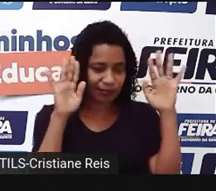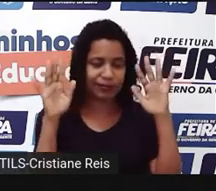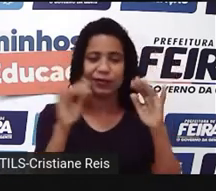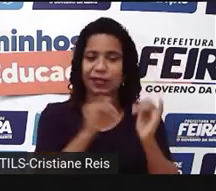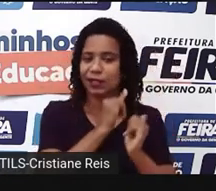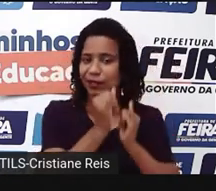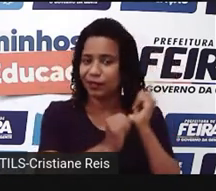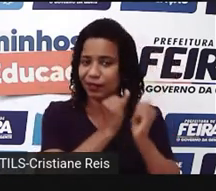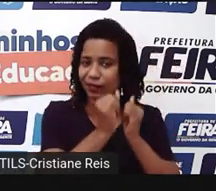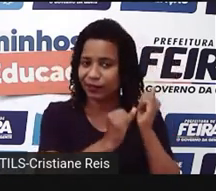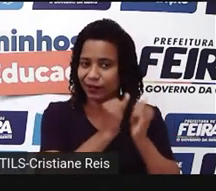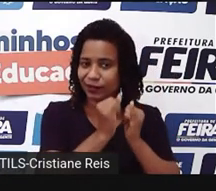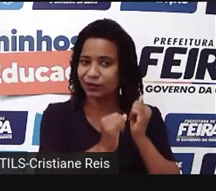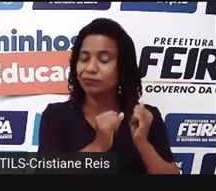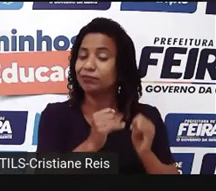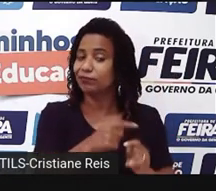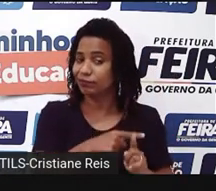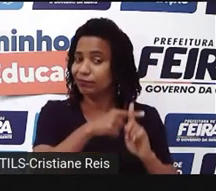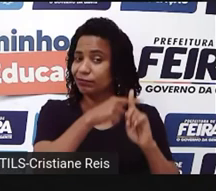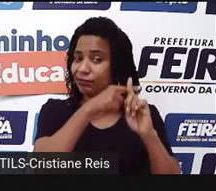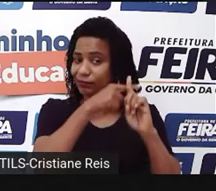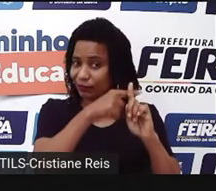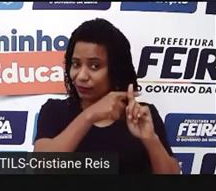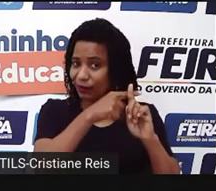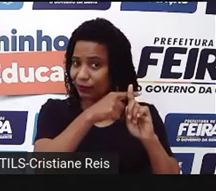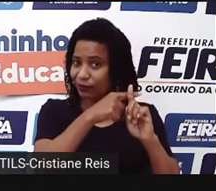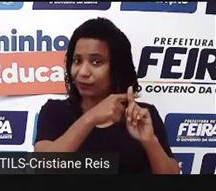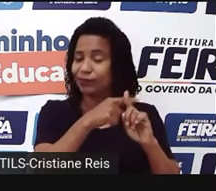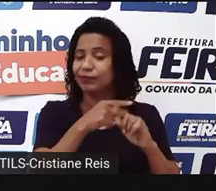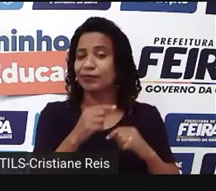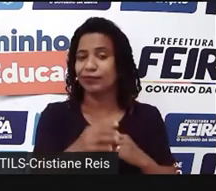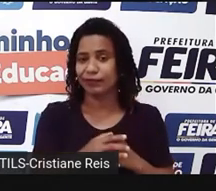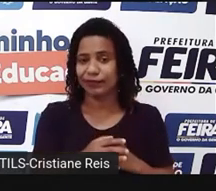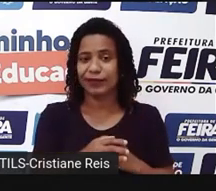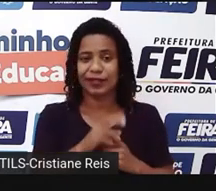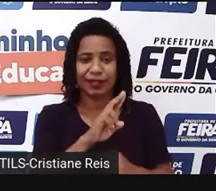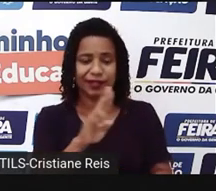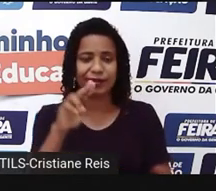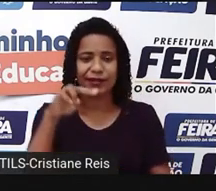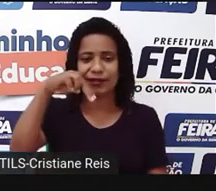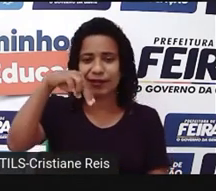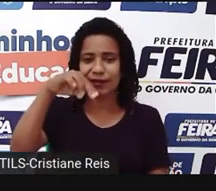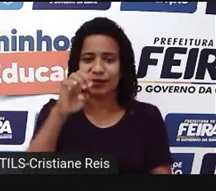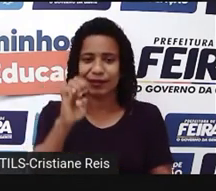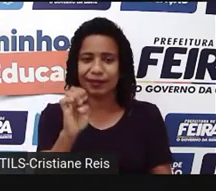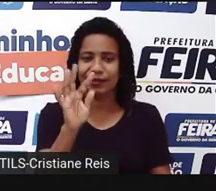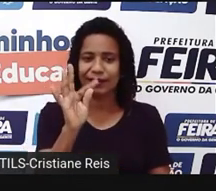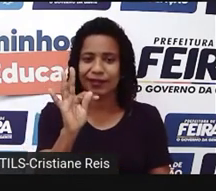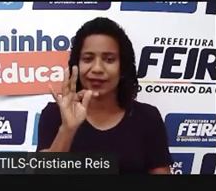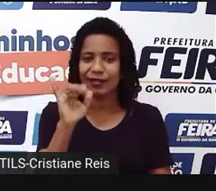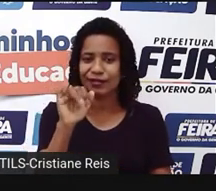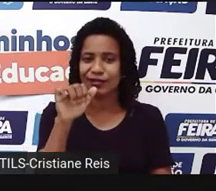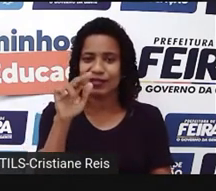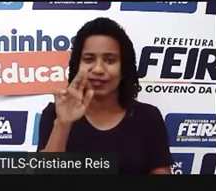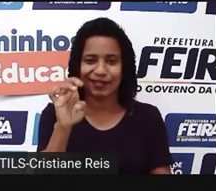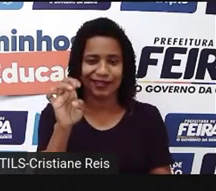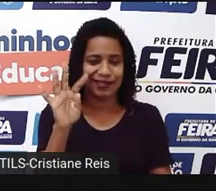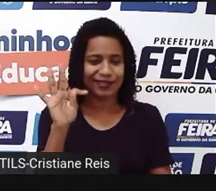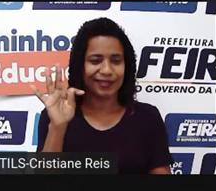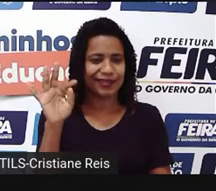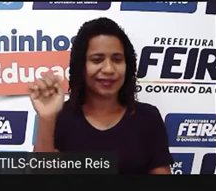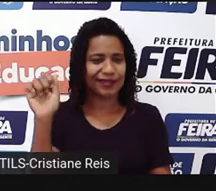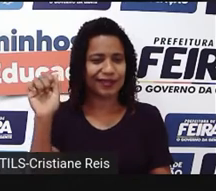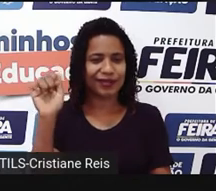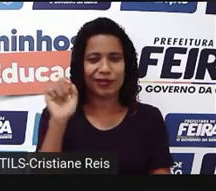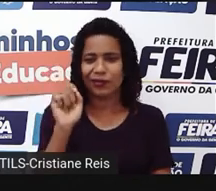de maneira positiva. Na etiqueta, vocês já ouviram falar, neste termo, o